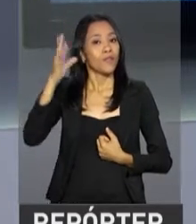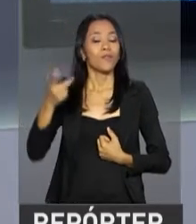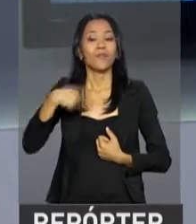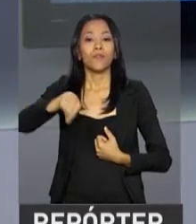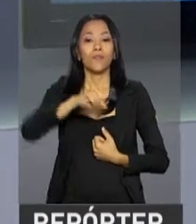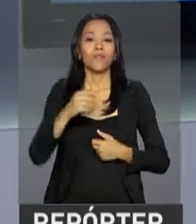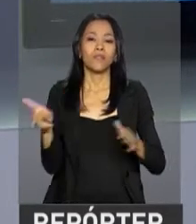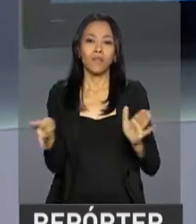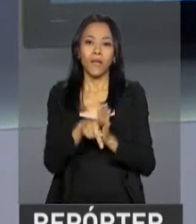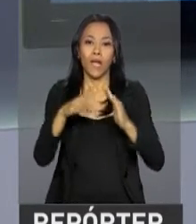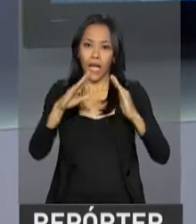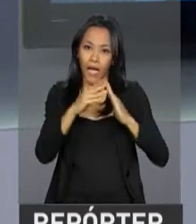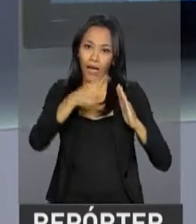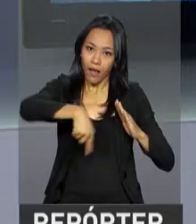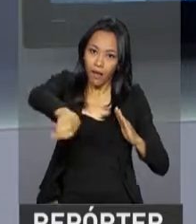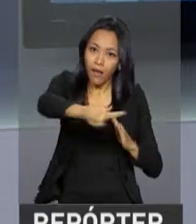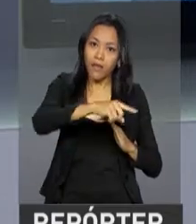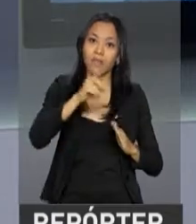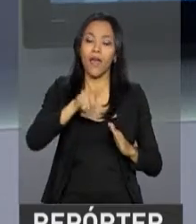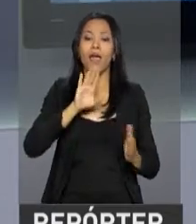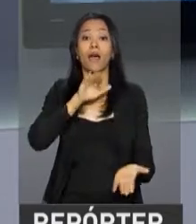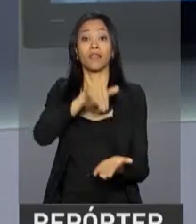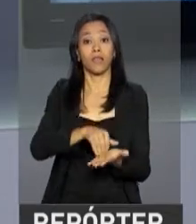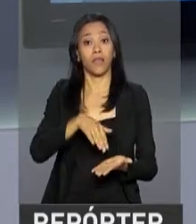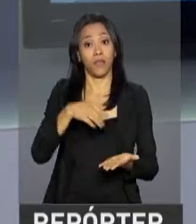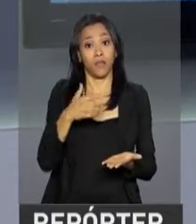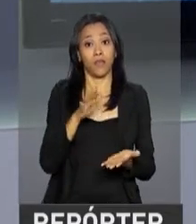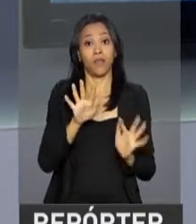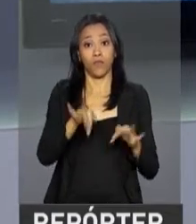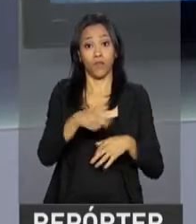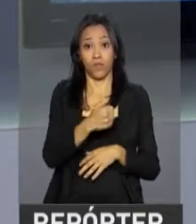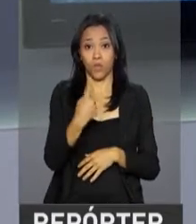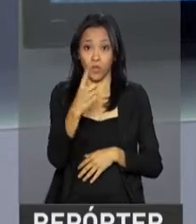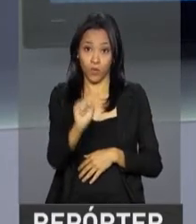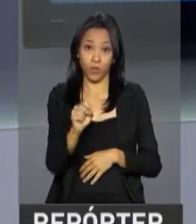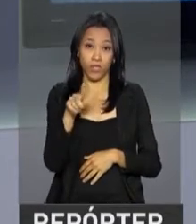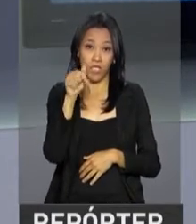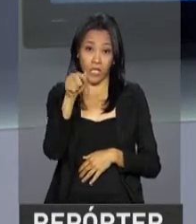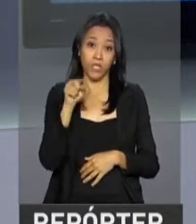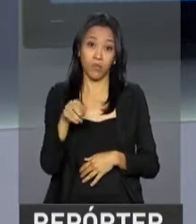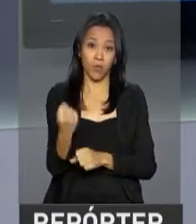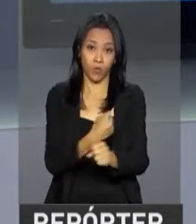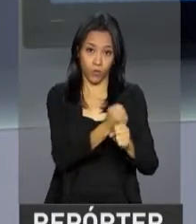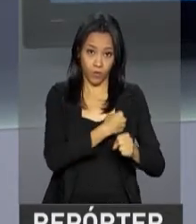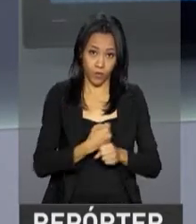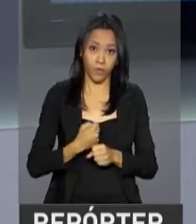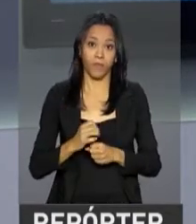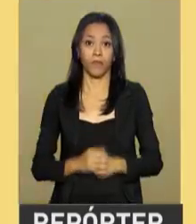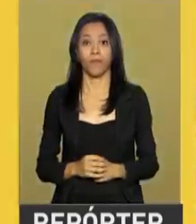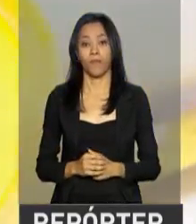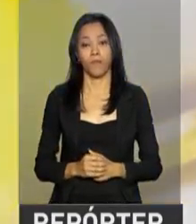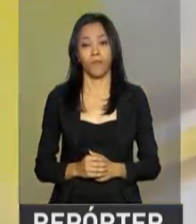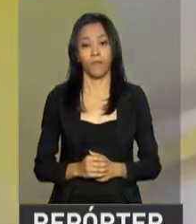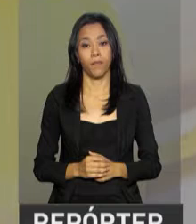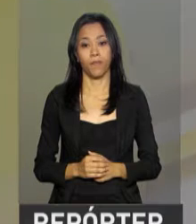empreendimentos a meta é concluir até o final de 2018 cerca de sete mil obras